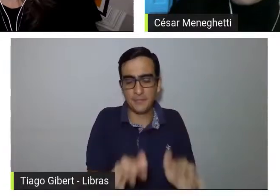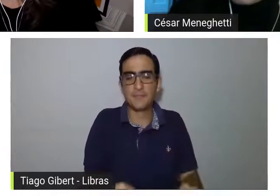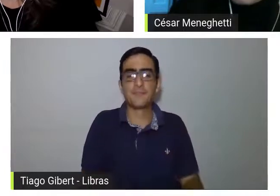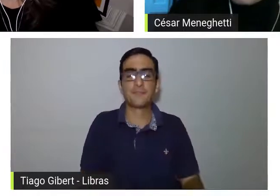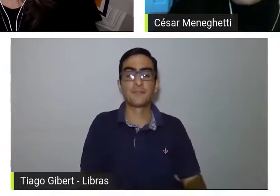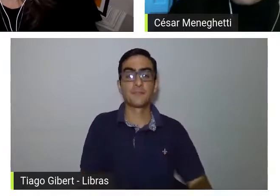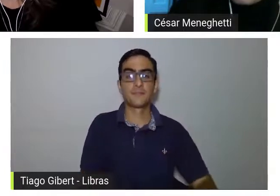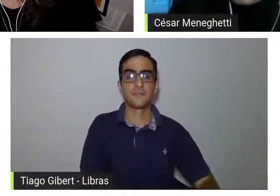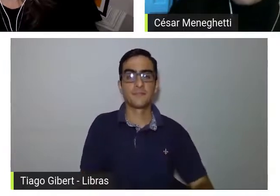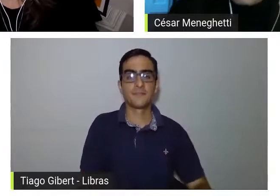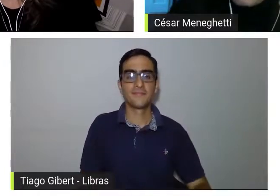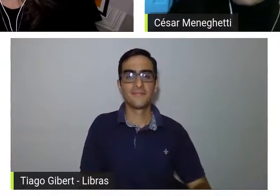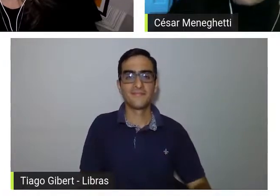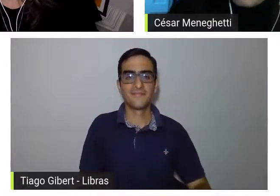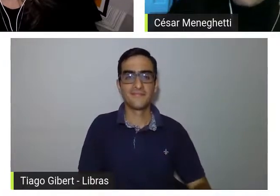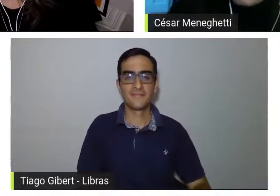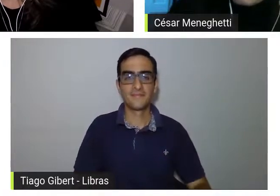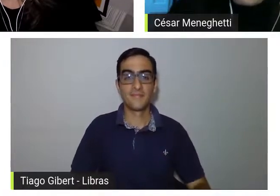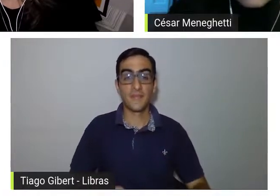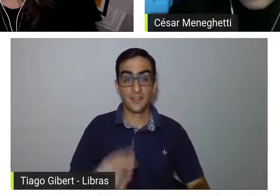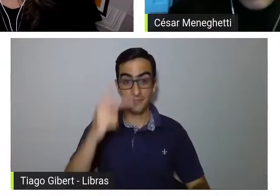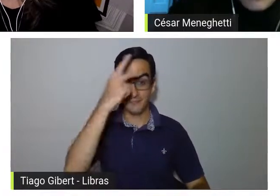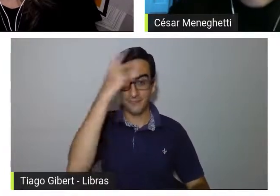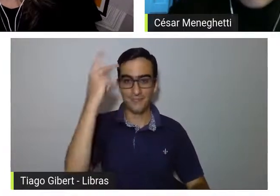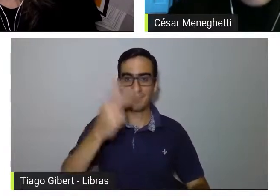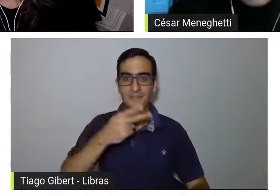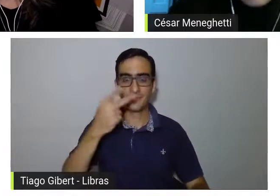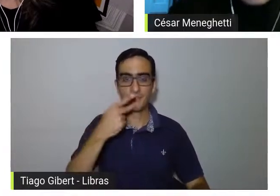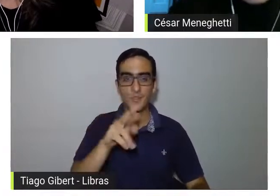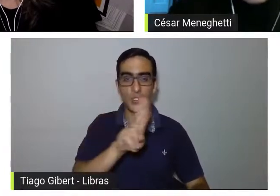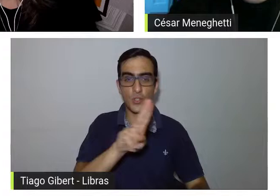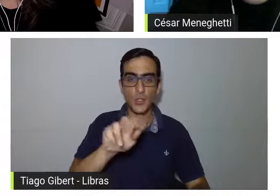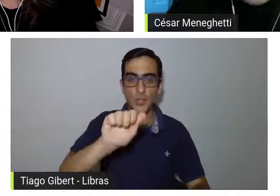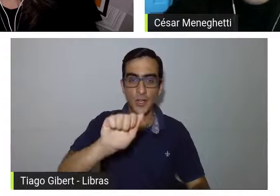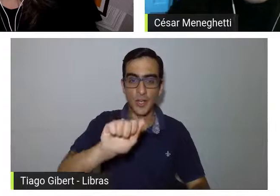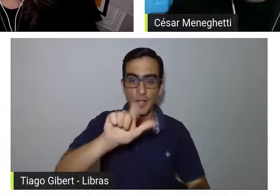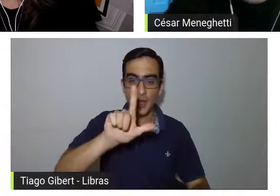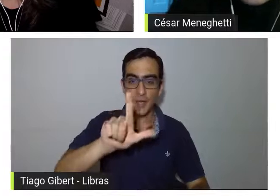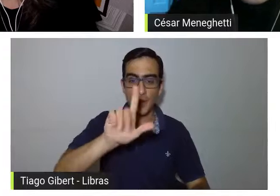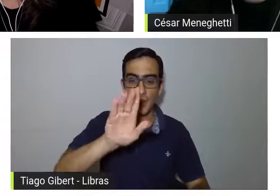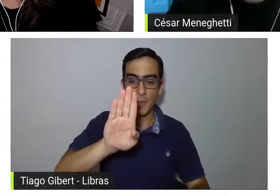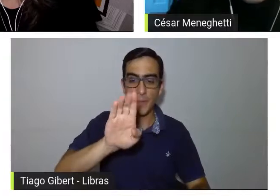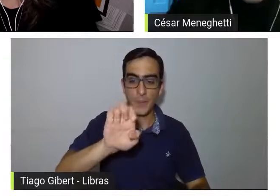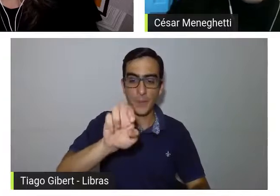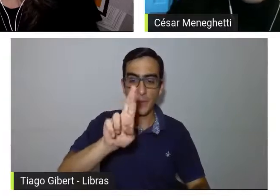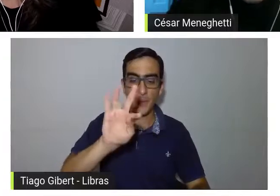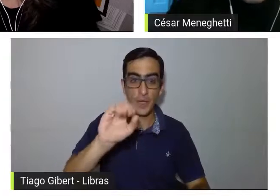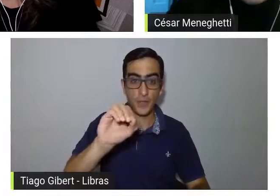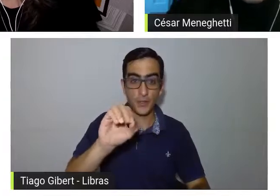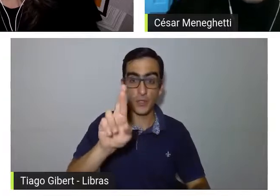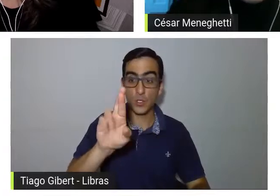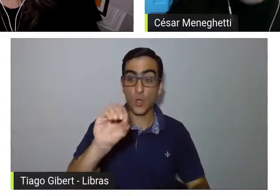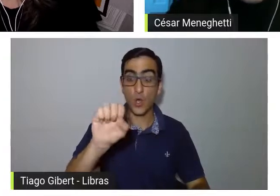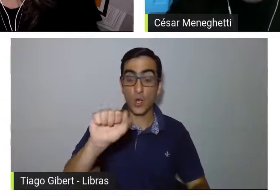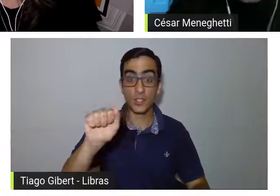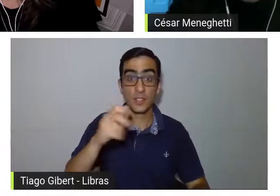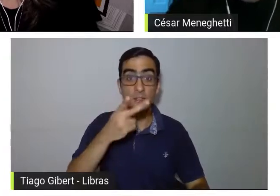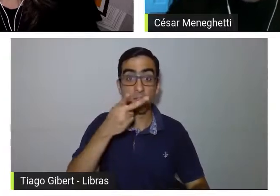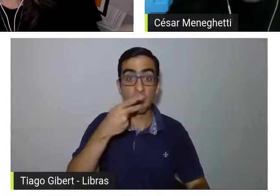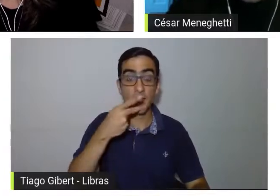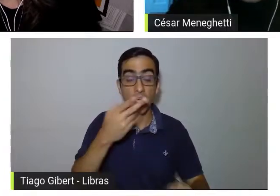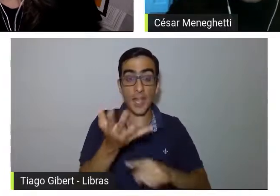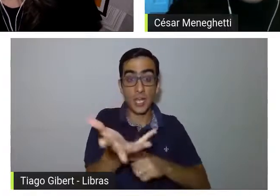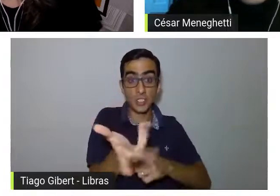como diz um intelectual, Alberto Azor Rosa, ele fala que artistas intelectuais só vale de